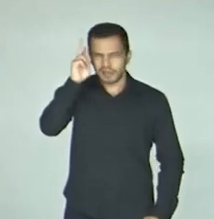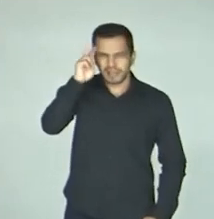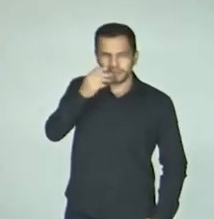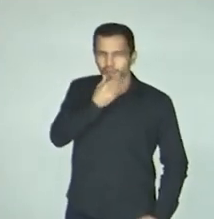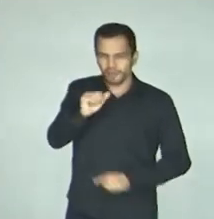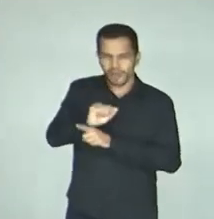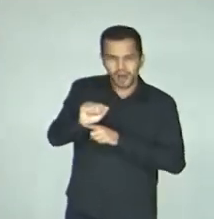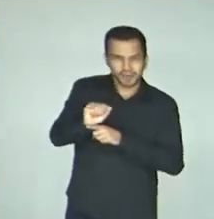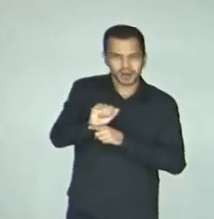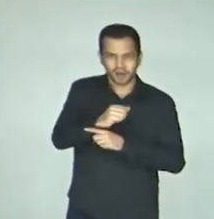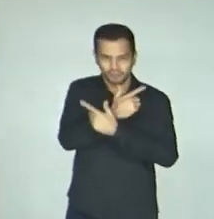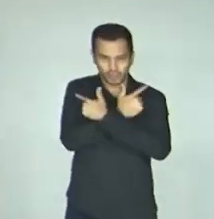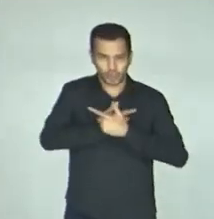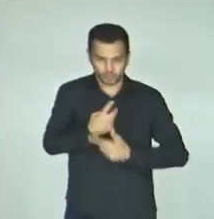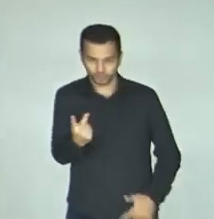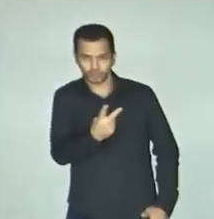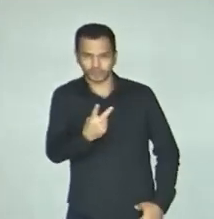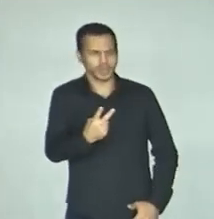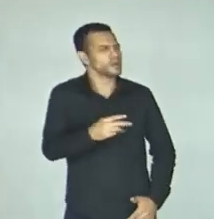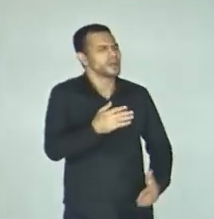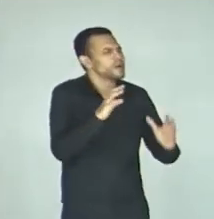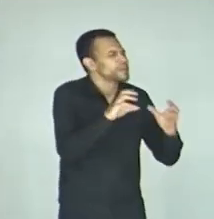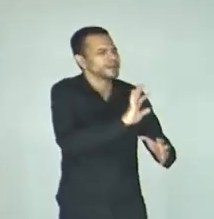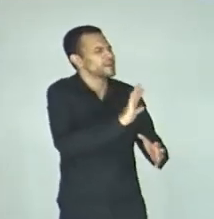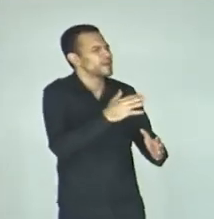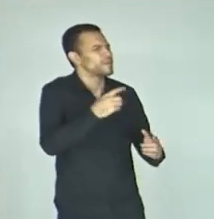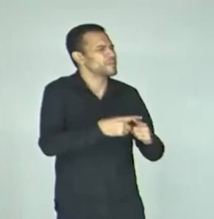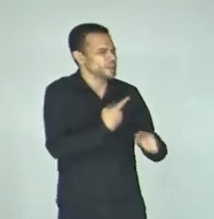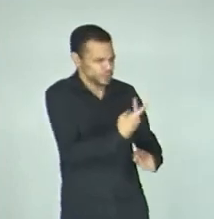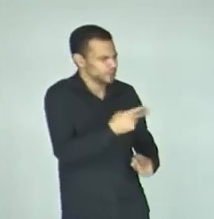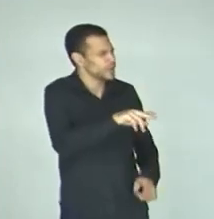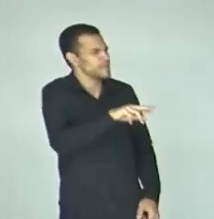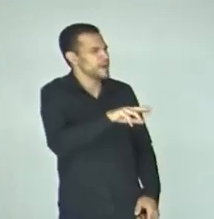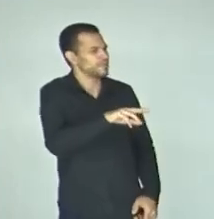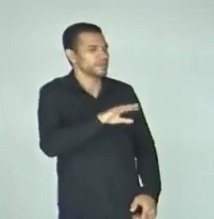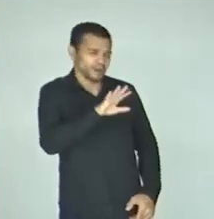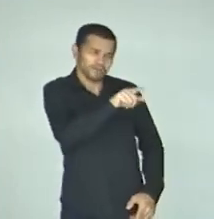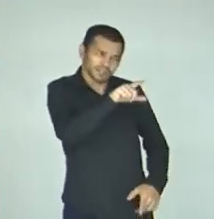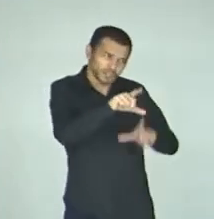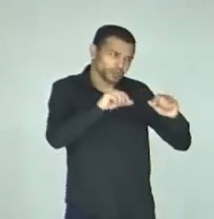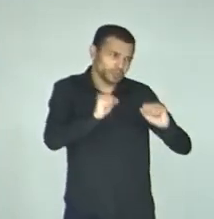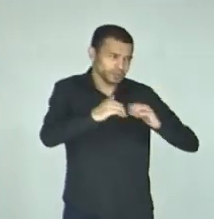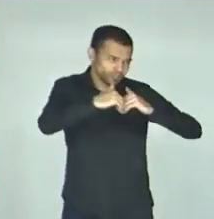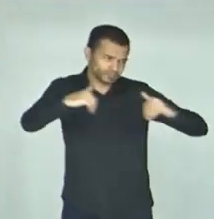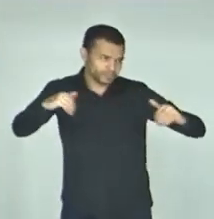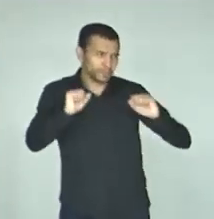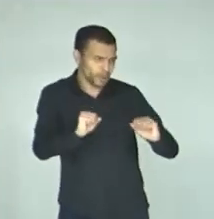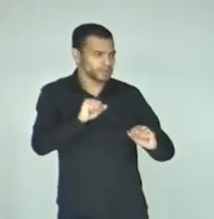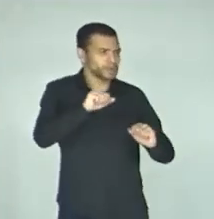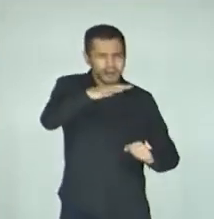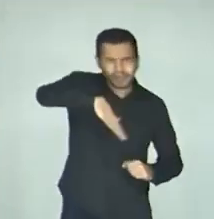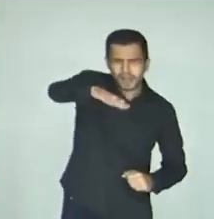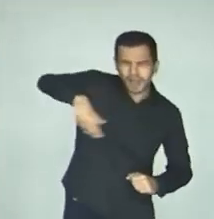irmãos aí está a terra inteira diante você vamos separarmos se for para a esquerda e nem para direita se for